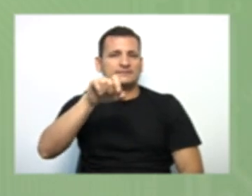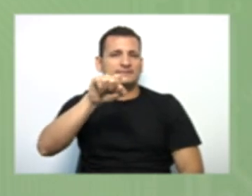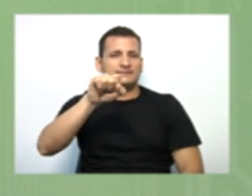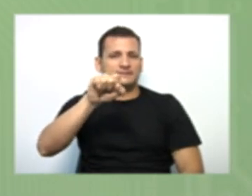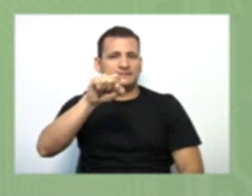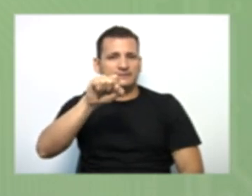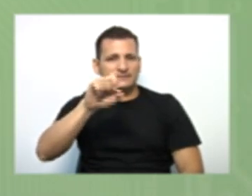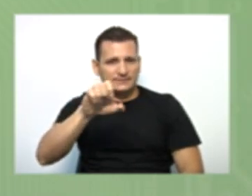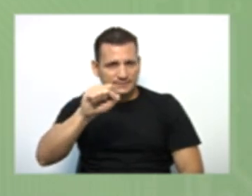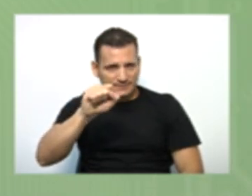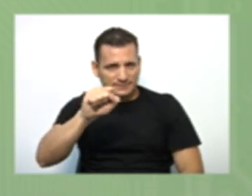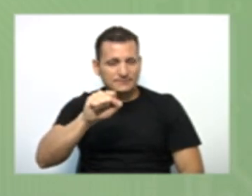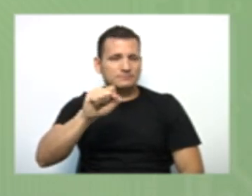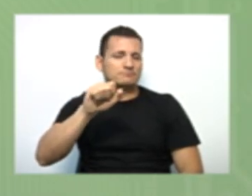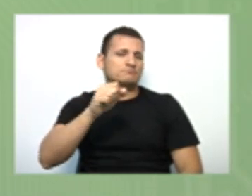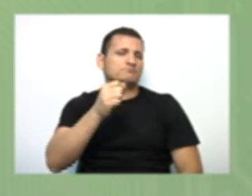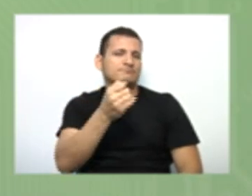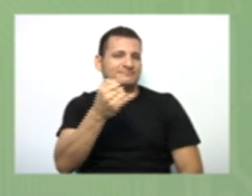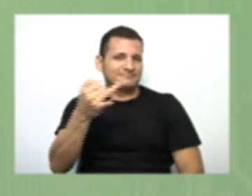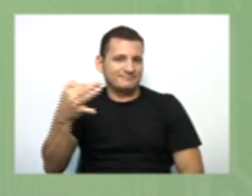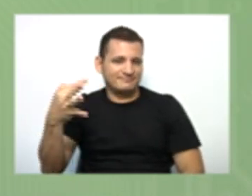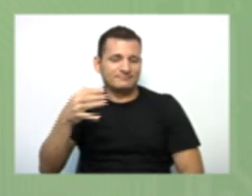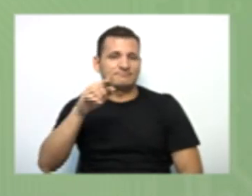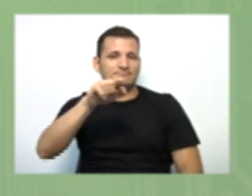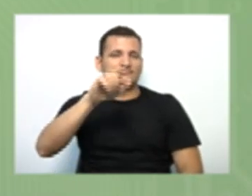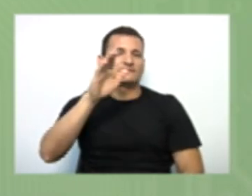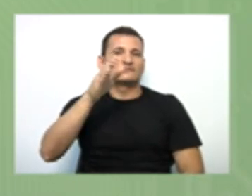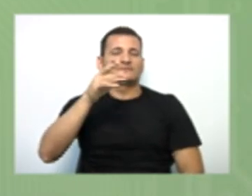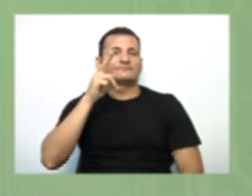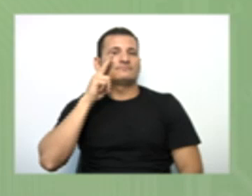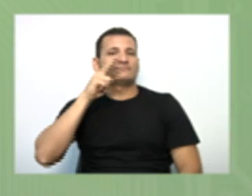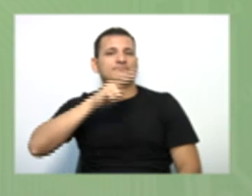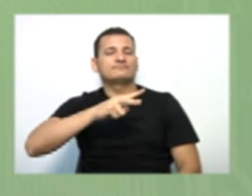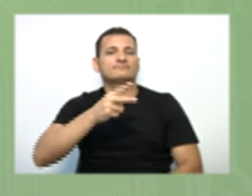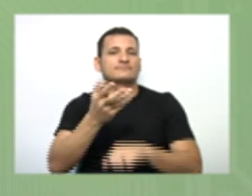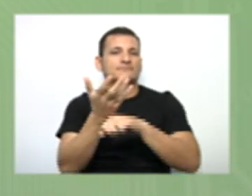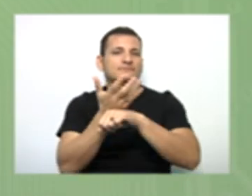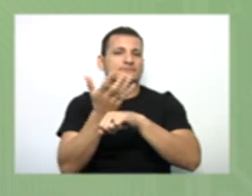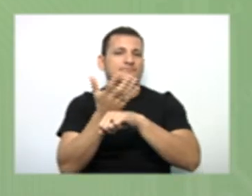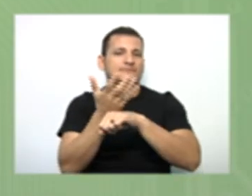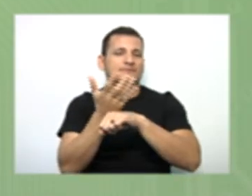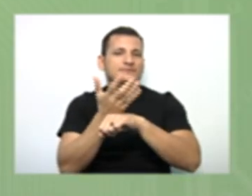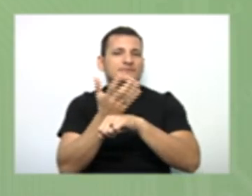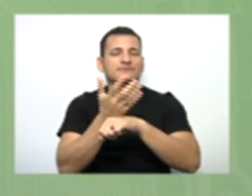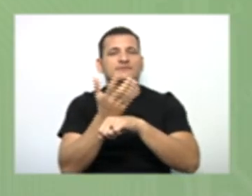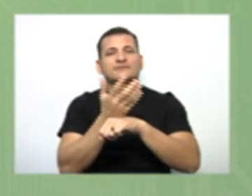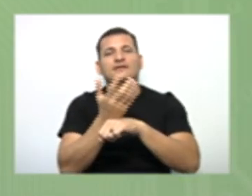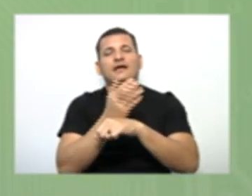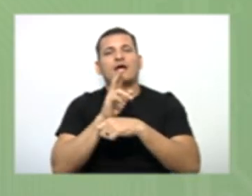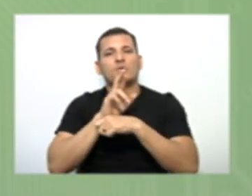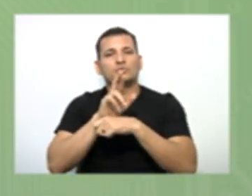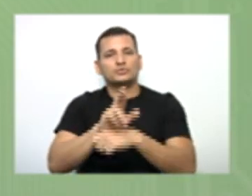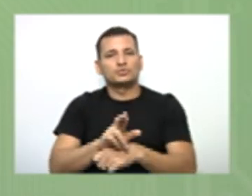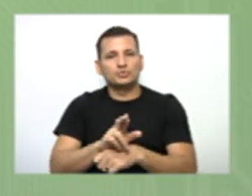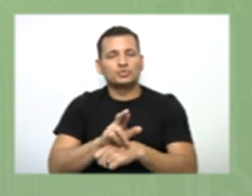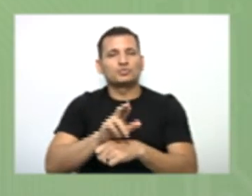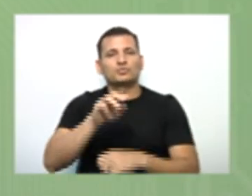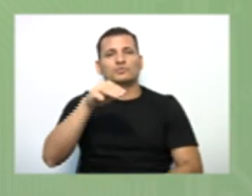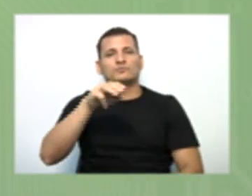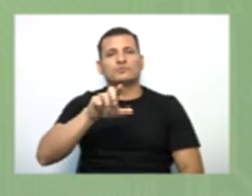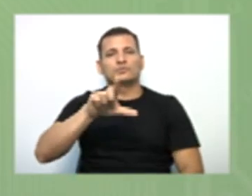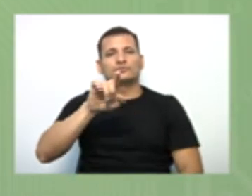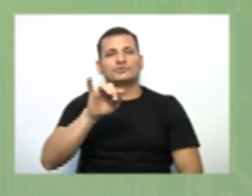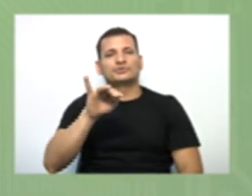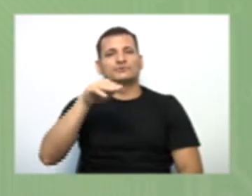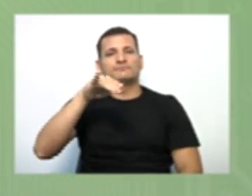vista na tela. Esses pixels vocês já viram na disciplina de recursos multimídia. Então, outra coisa,